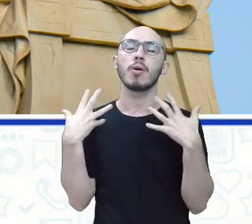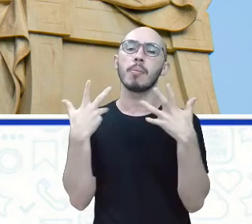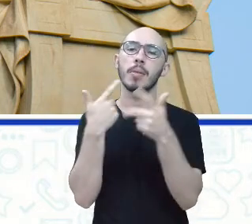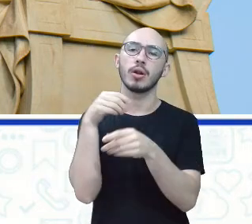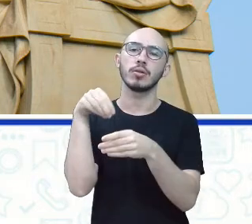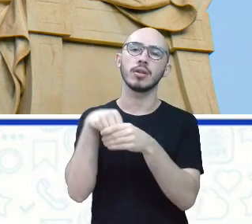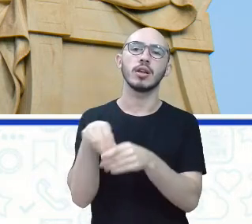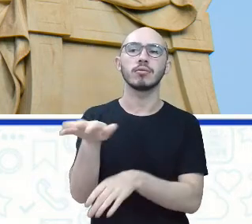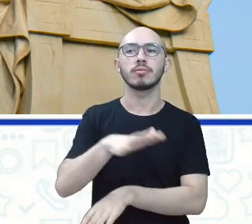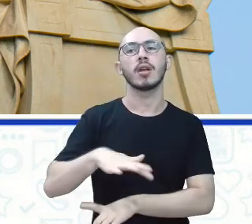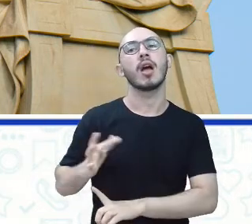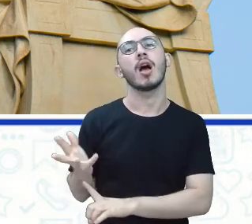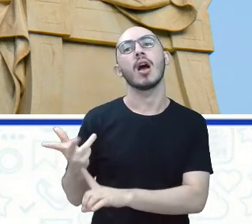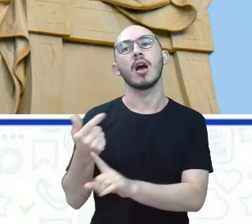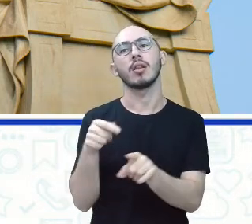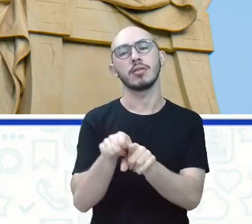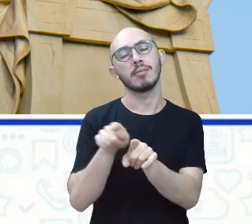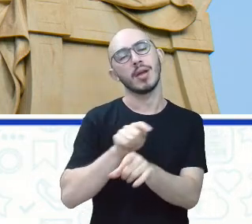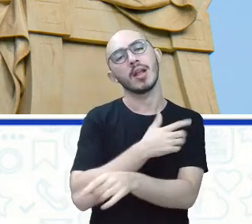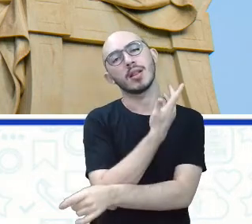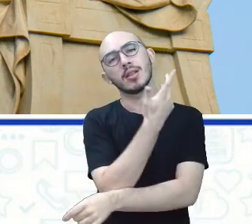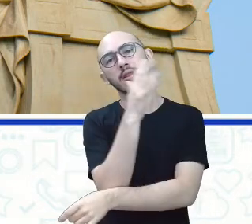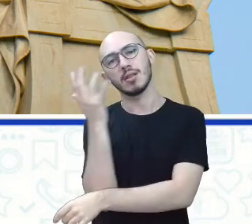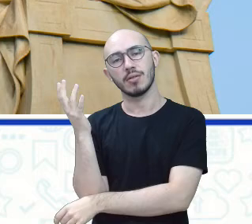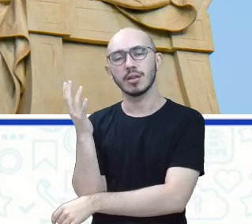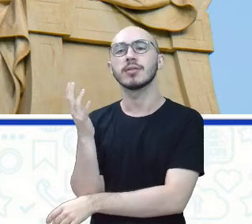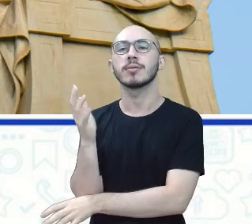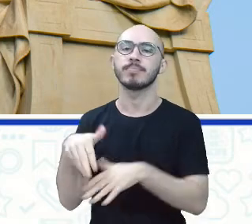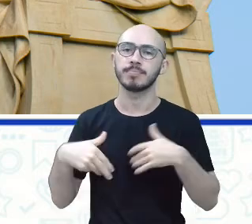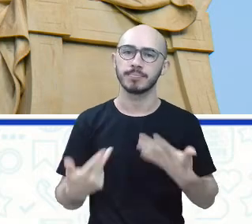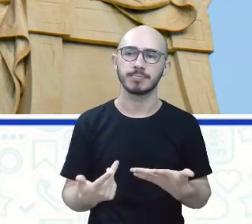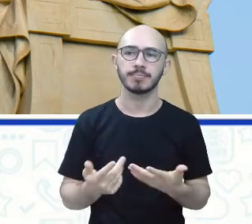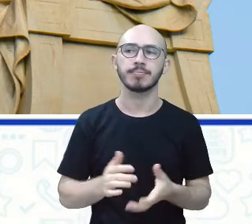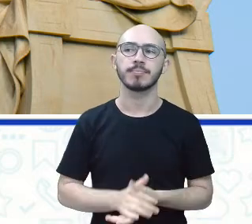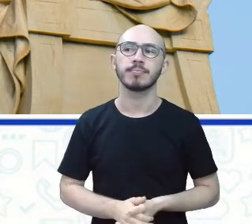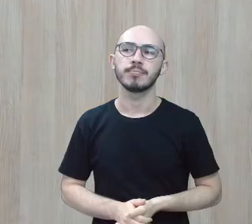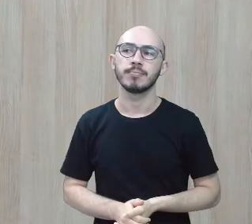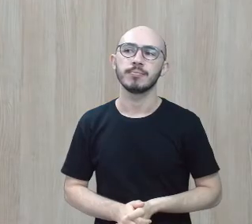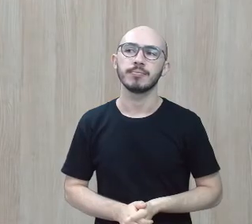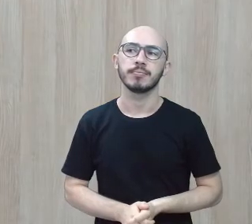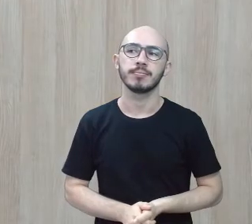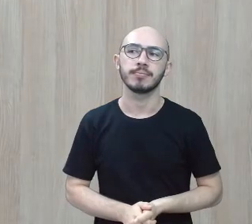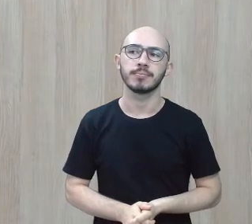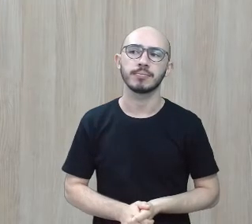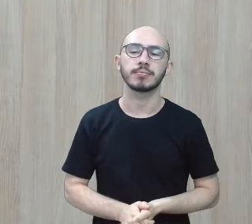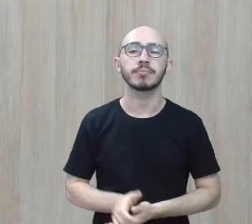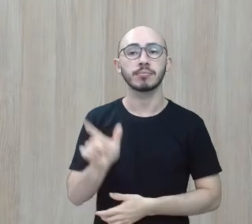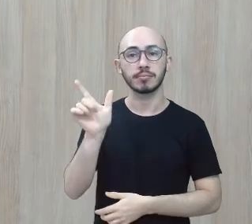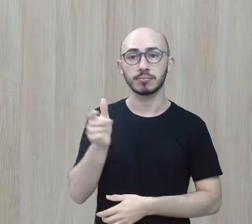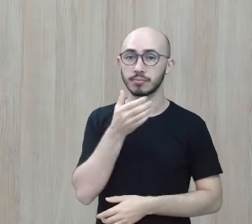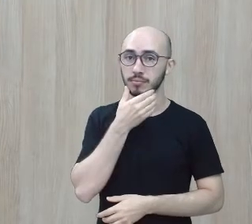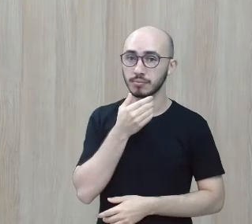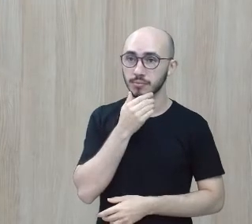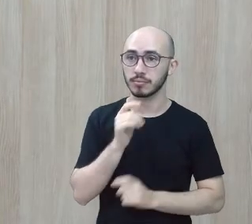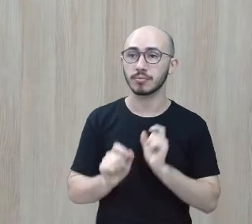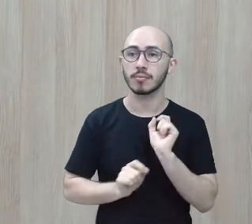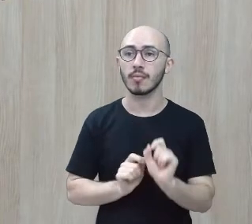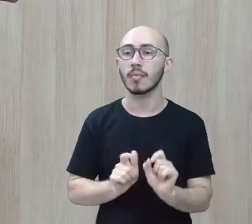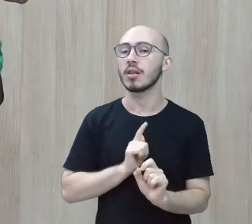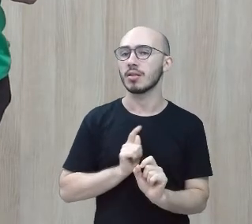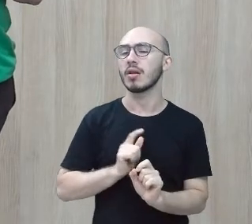nas artes e na natureza. Então, Carlos Drummond, ele tem